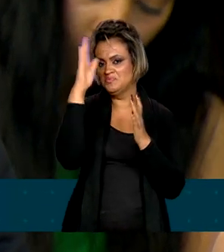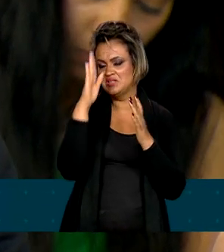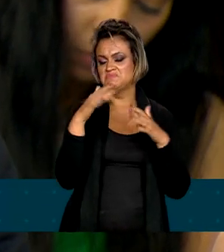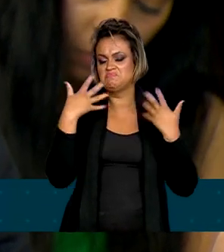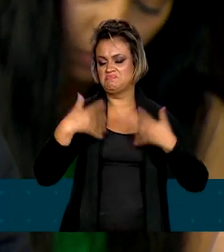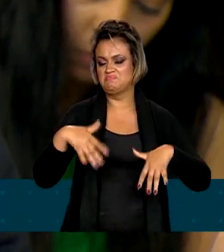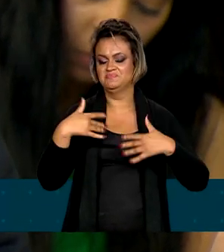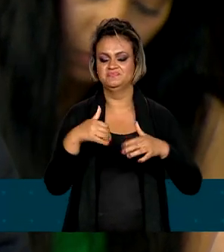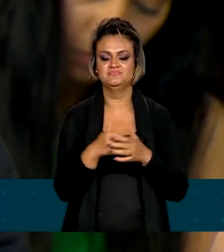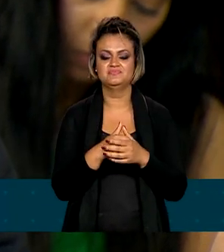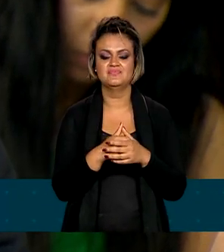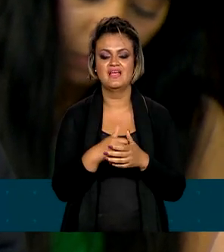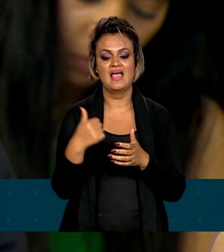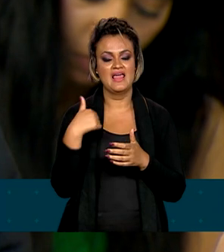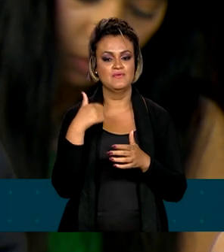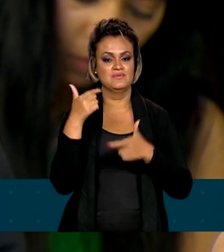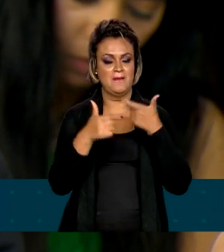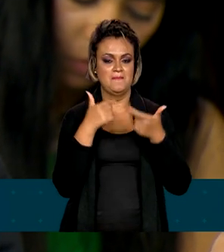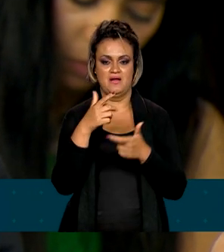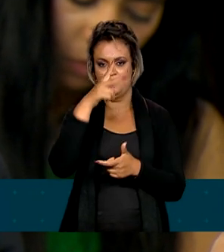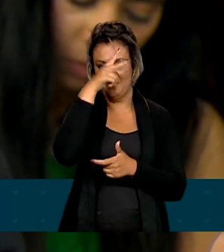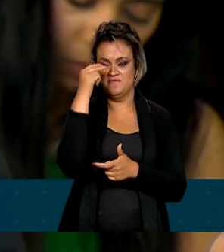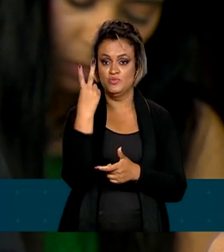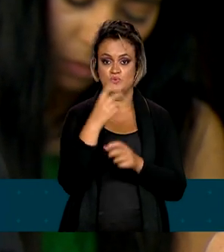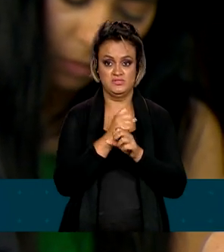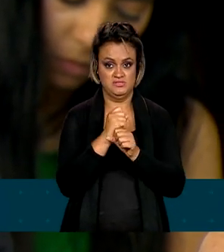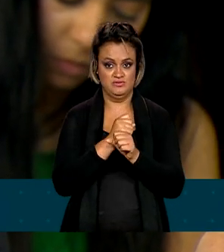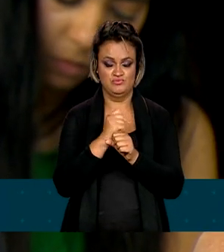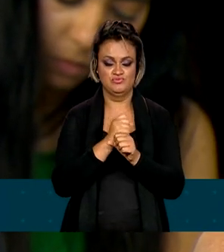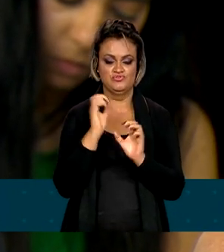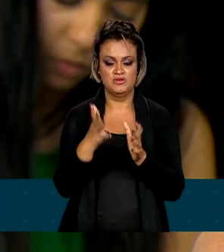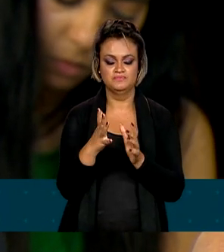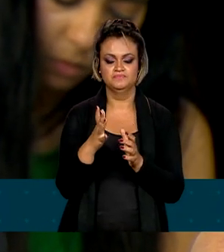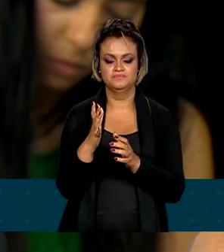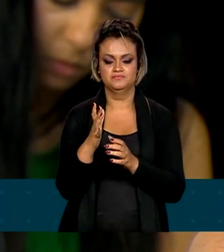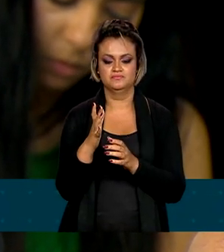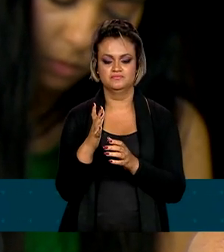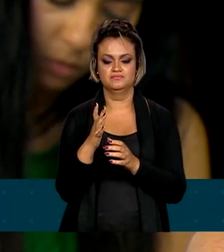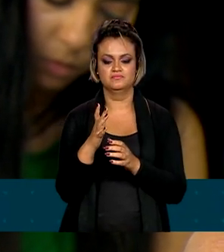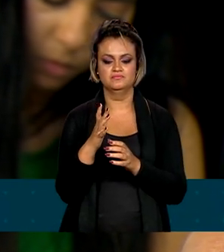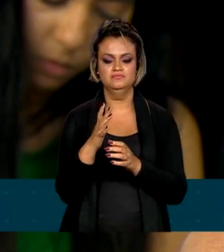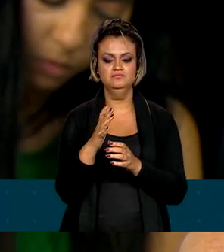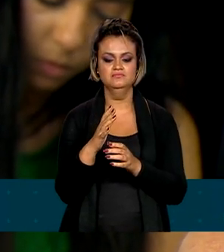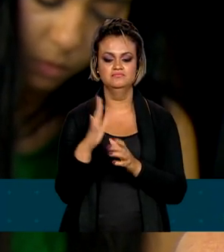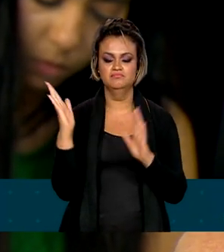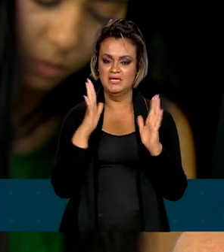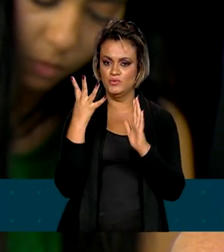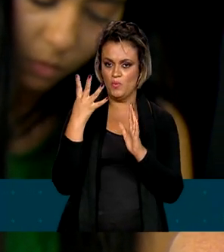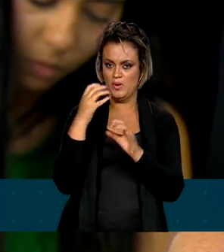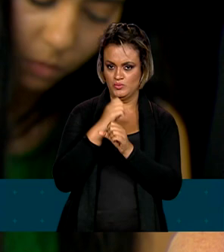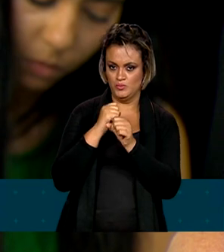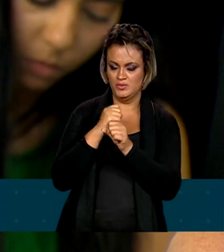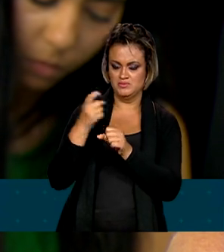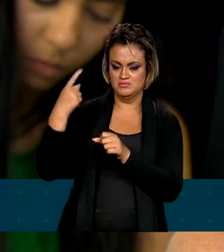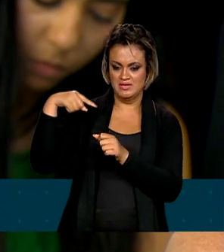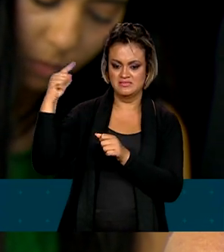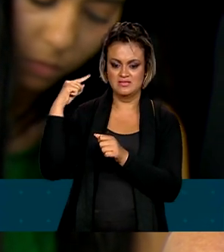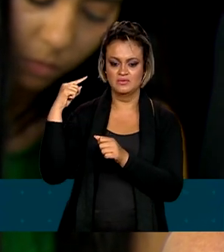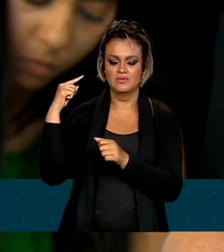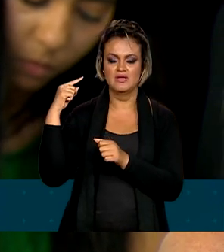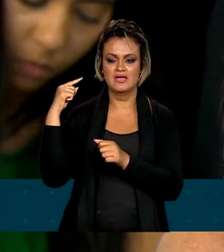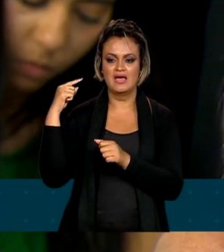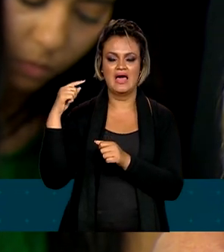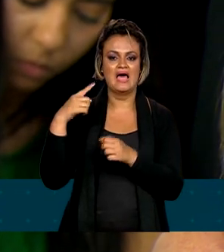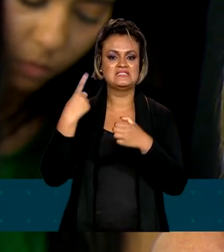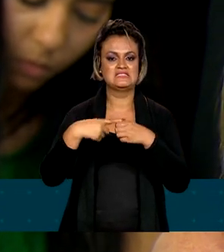presidente. Eu estou prefeito há 2 anos, sou o prefeito mais jovem das capitais, mas nos últimos 4 anos, em nenhum